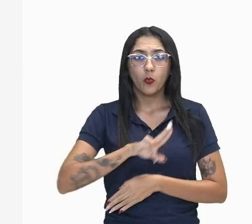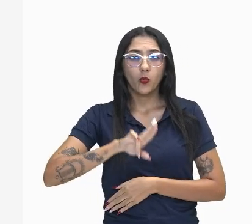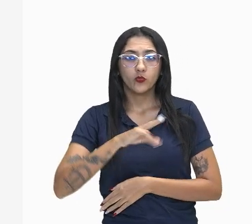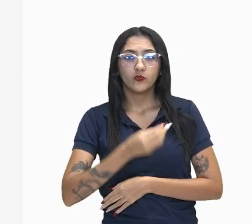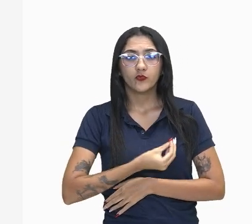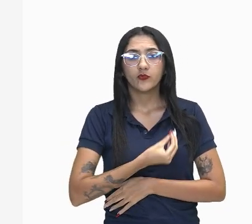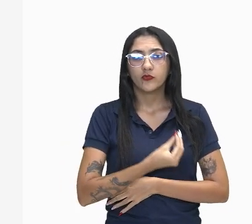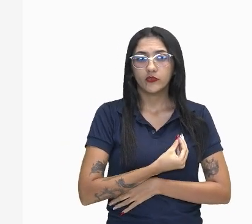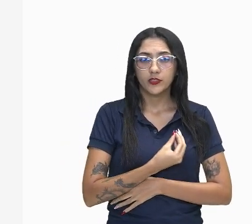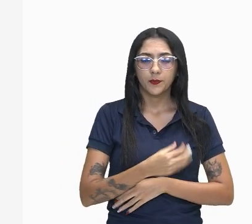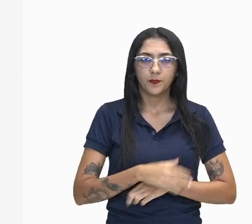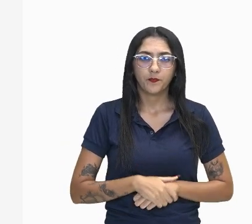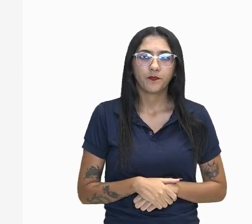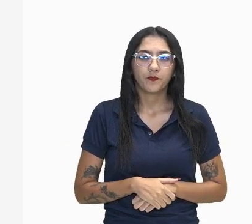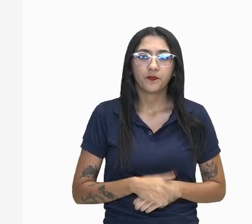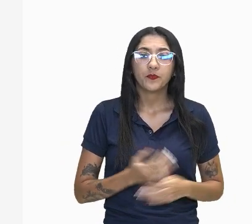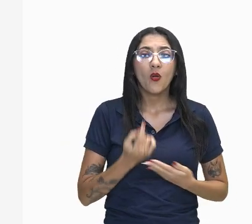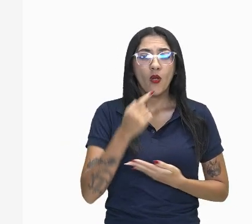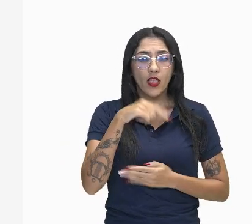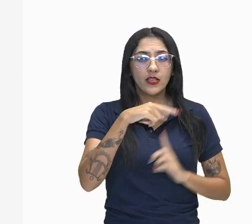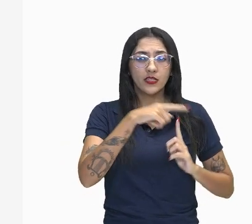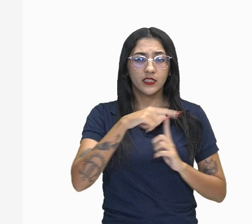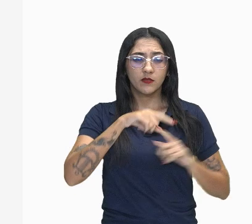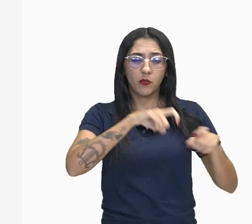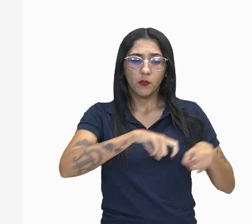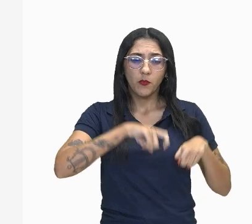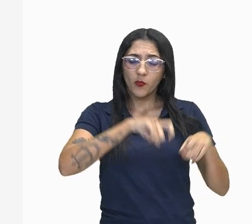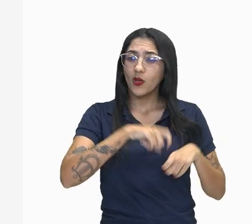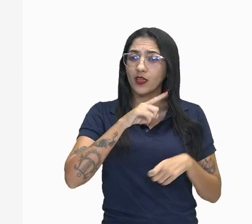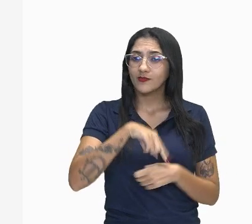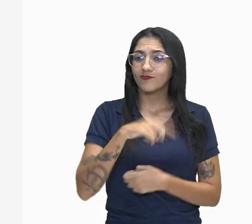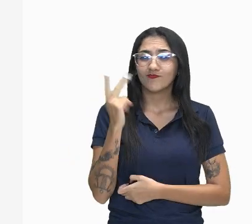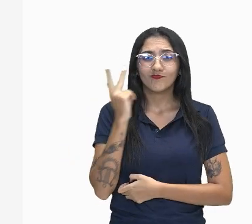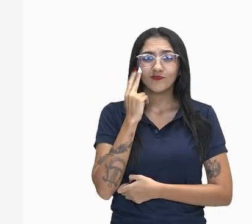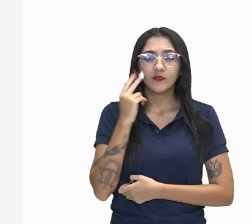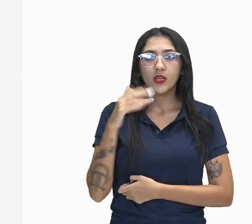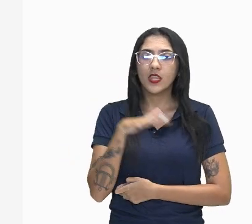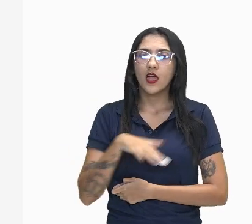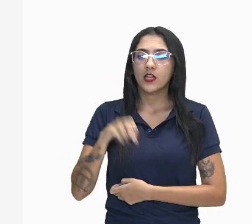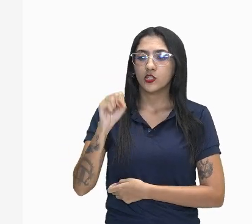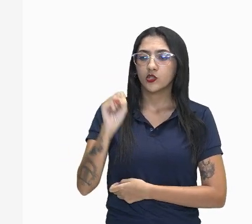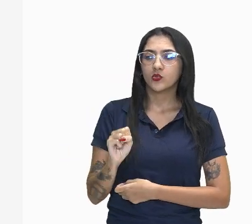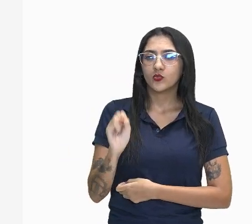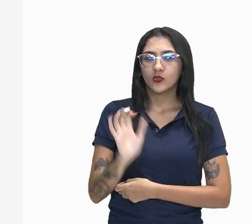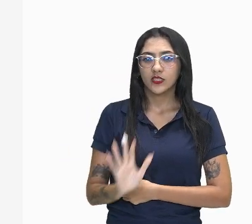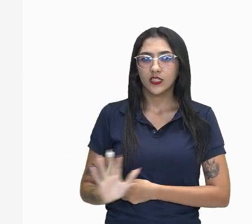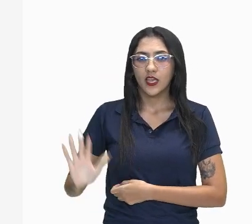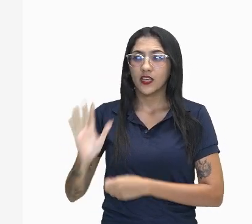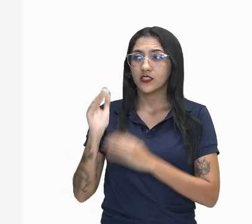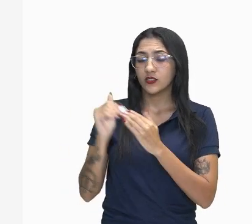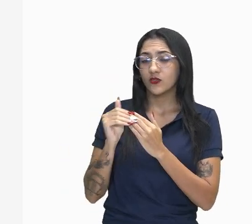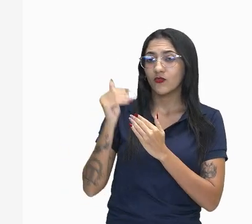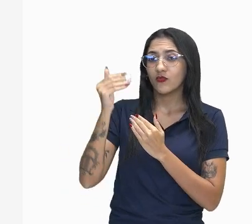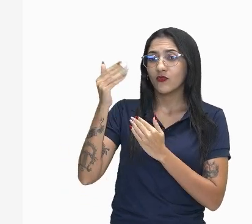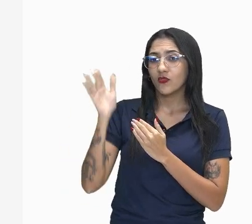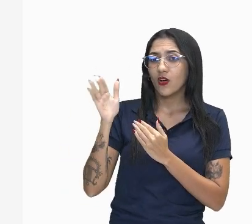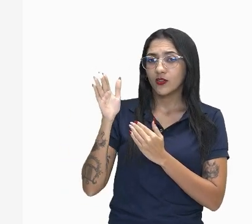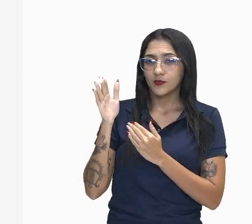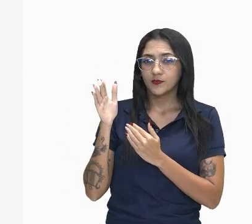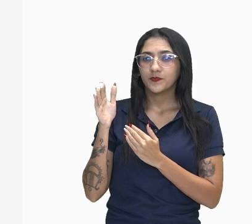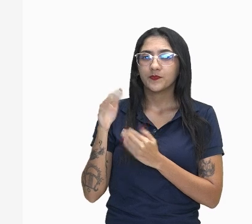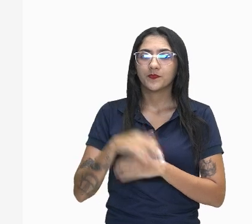subsistência. E esse tipo de agricultura vai ser muito comum no Sudeste Asiático,